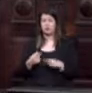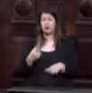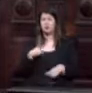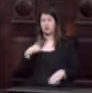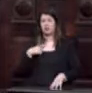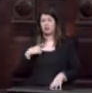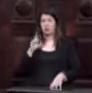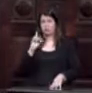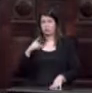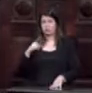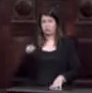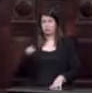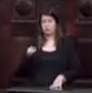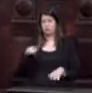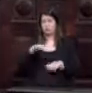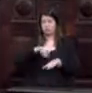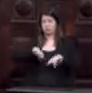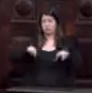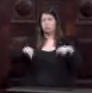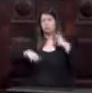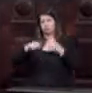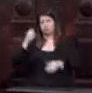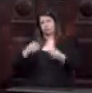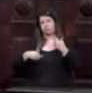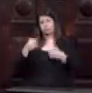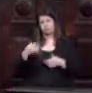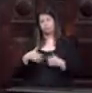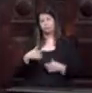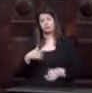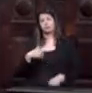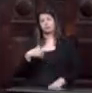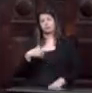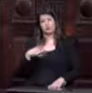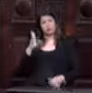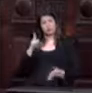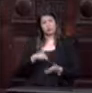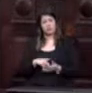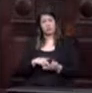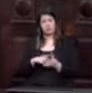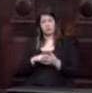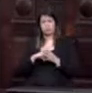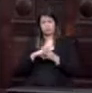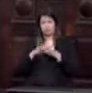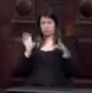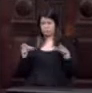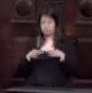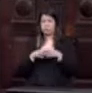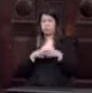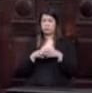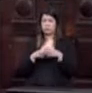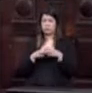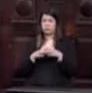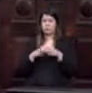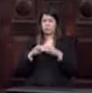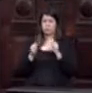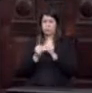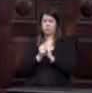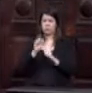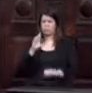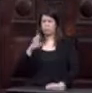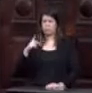argumentos levantados pelo deputado deputado Paulo Melo, na verdade, o conjunto da argumentação do deputado Luiz